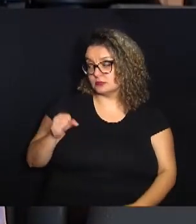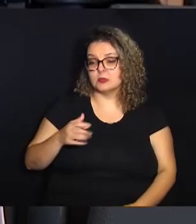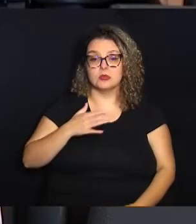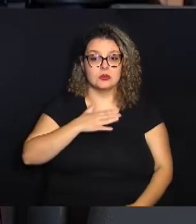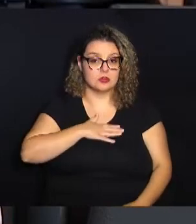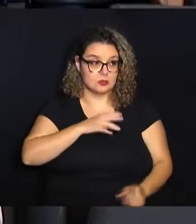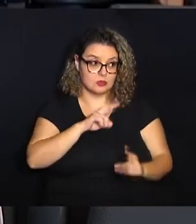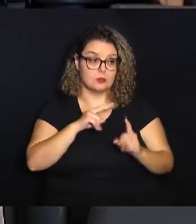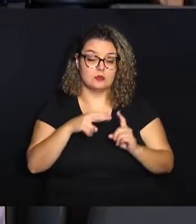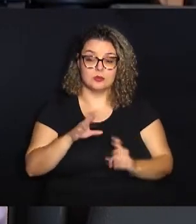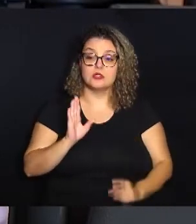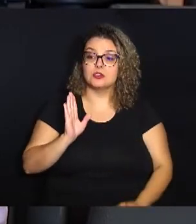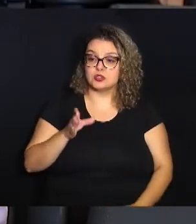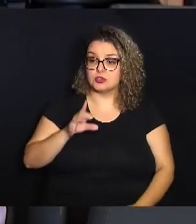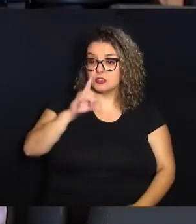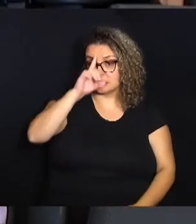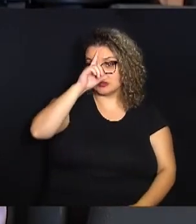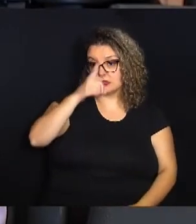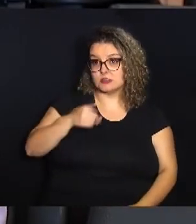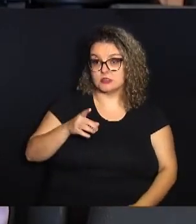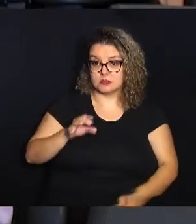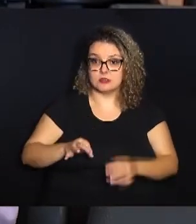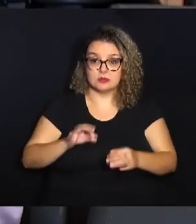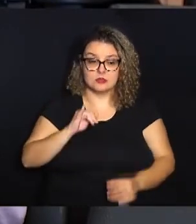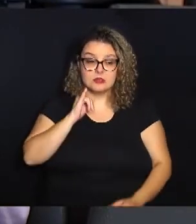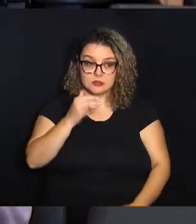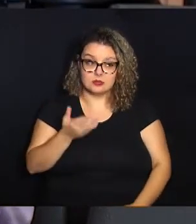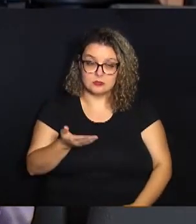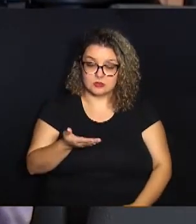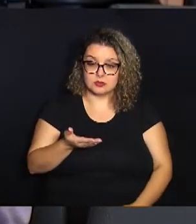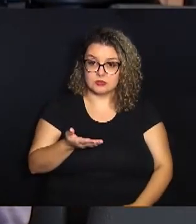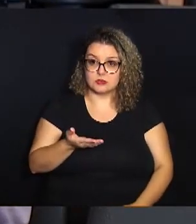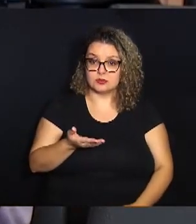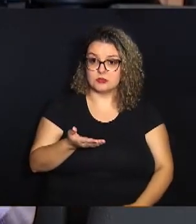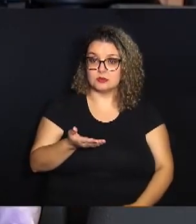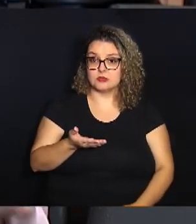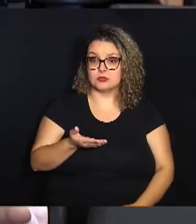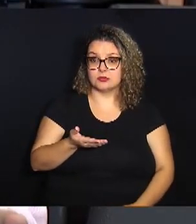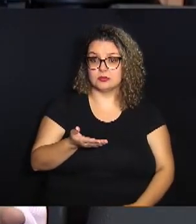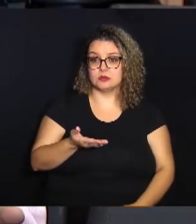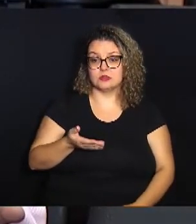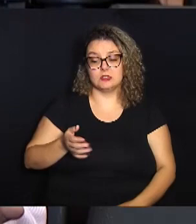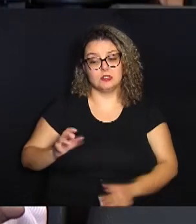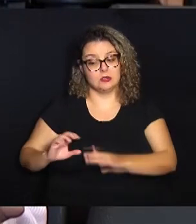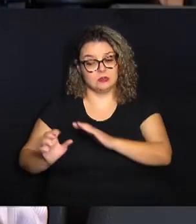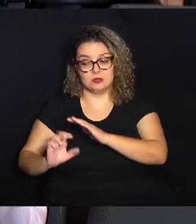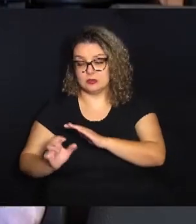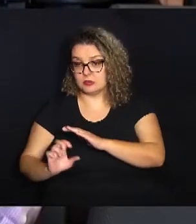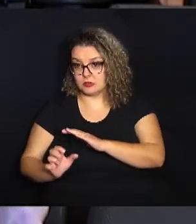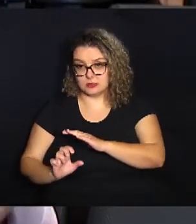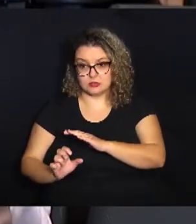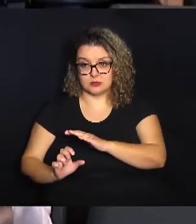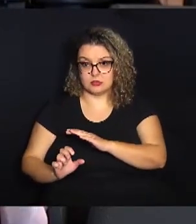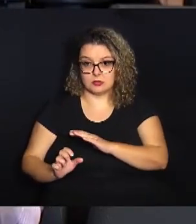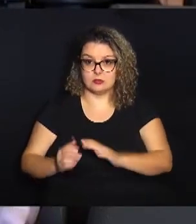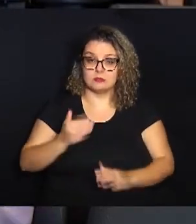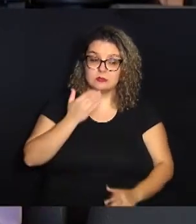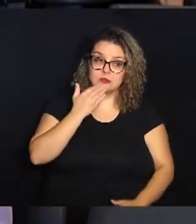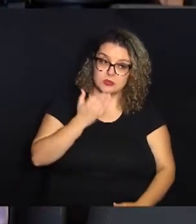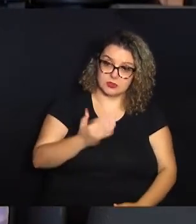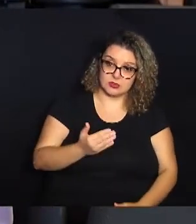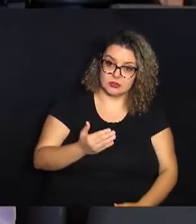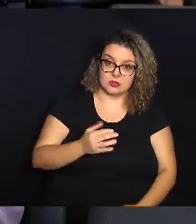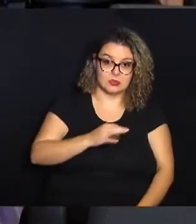de vista, já há decisão judicial dizendo isso. Nem as empresas deveriam pleitear e